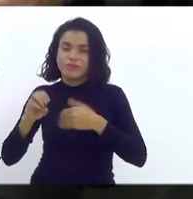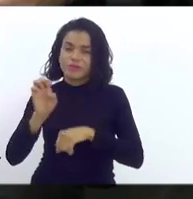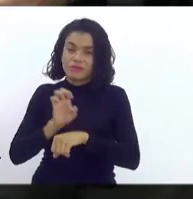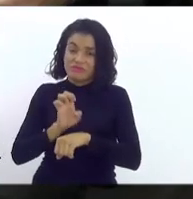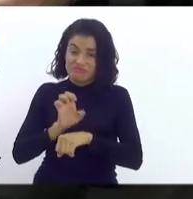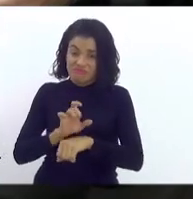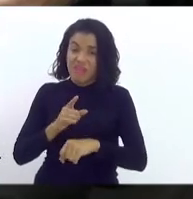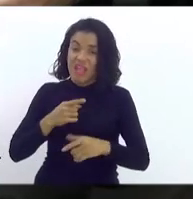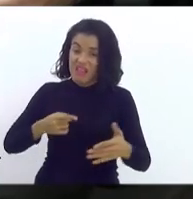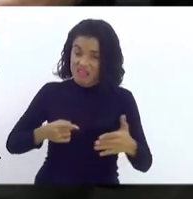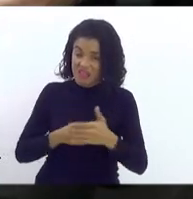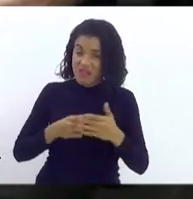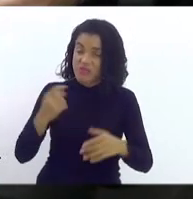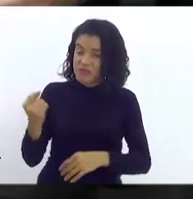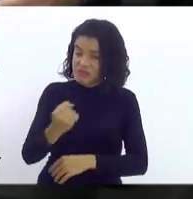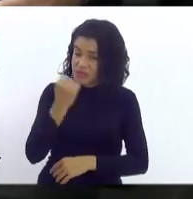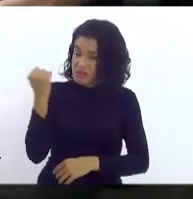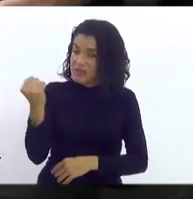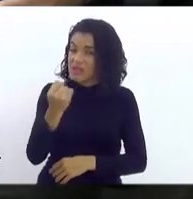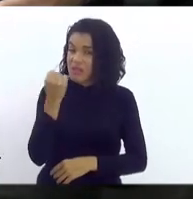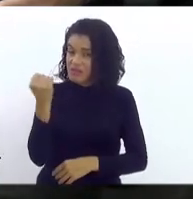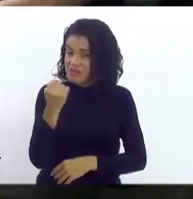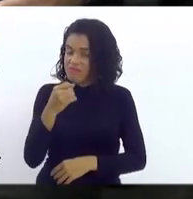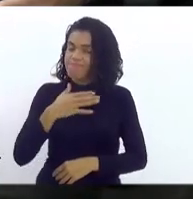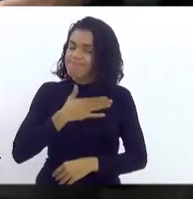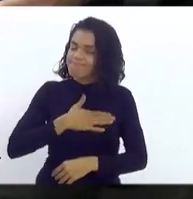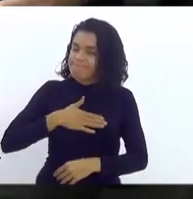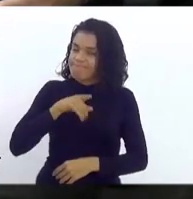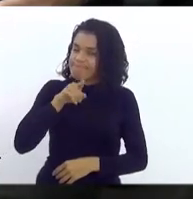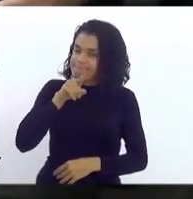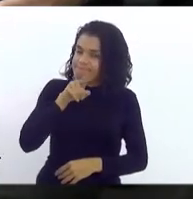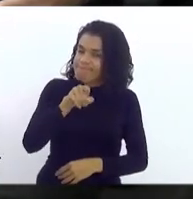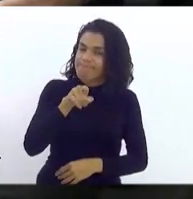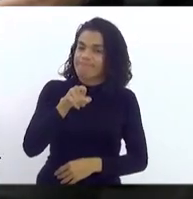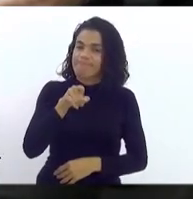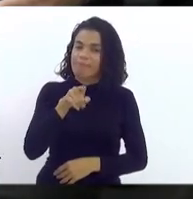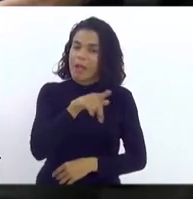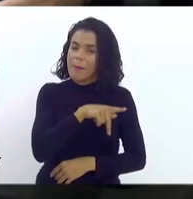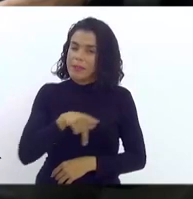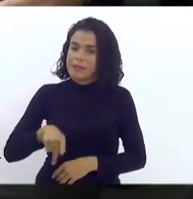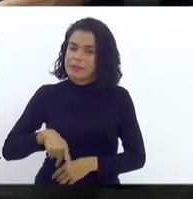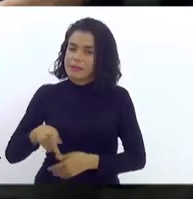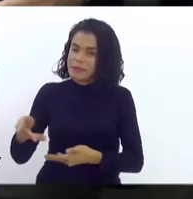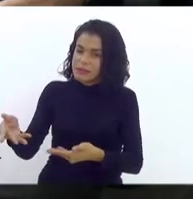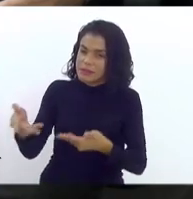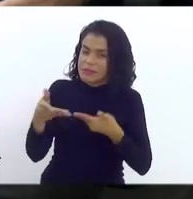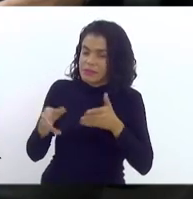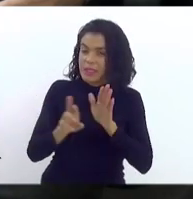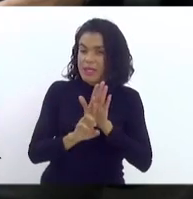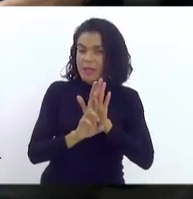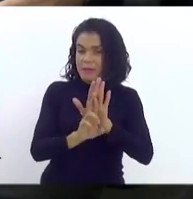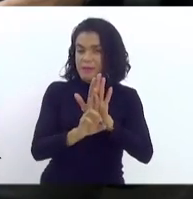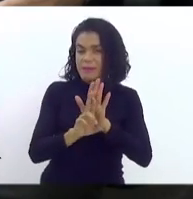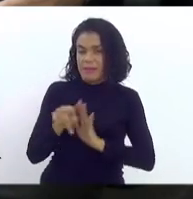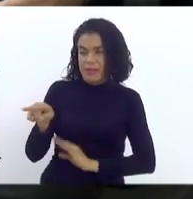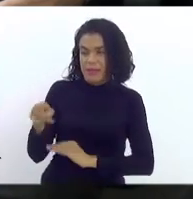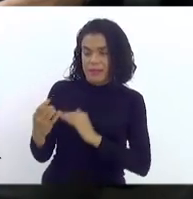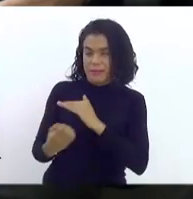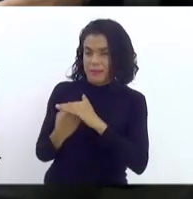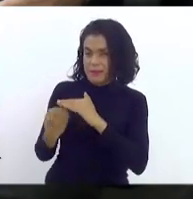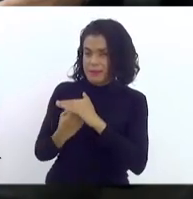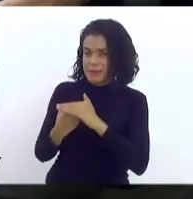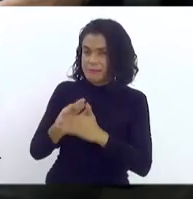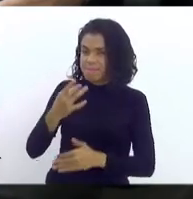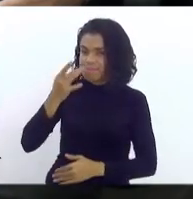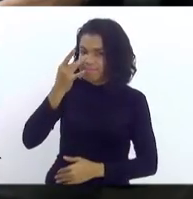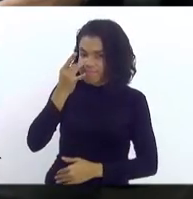empresa. Vamos ouvi-la. Eu gostaria que o senhor convidasse o representante dessa empresa para estar aqui presente também,